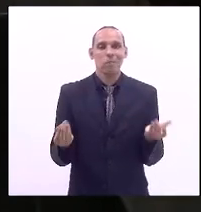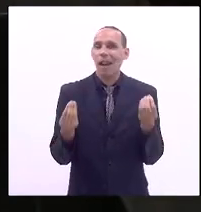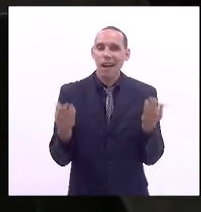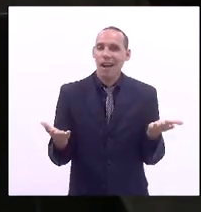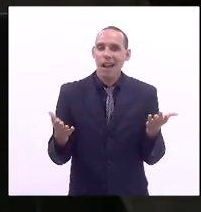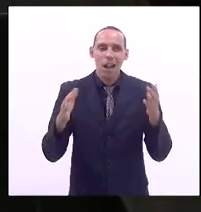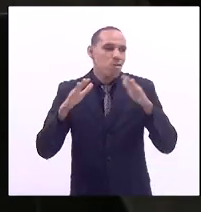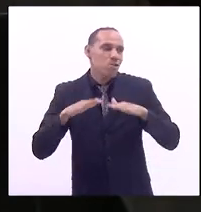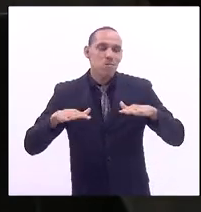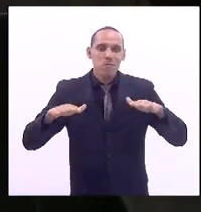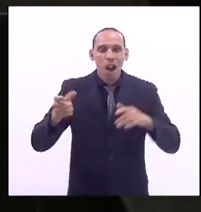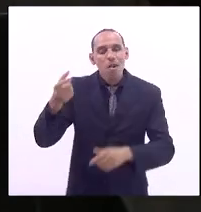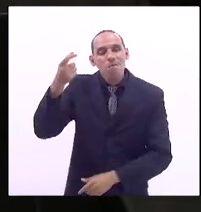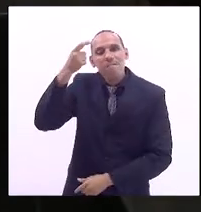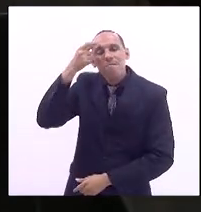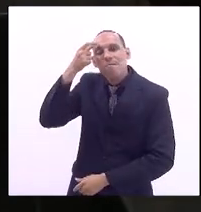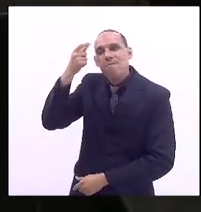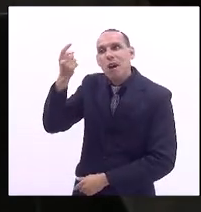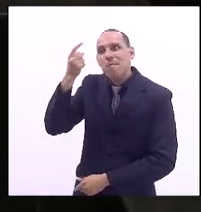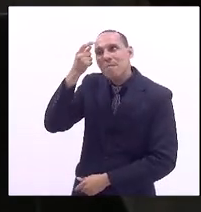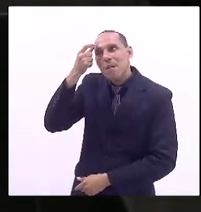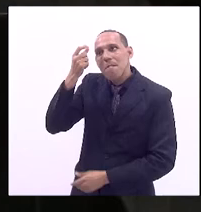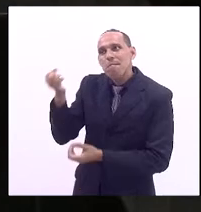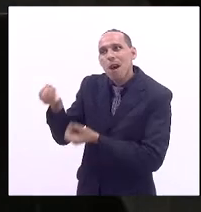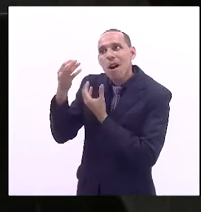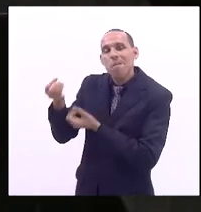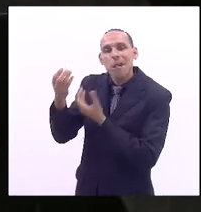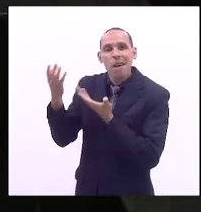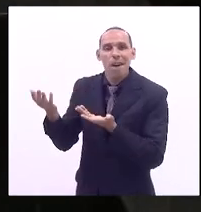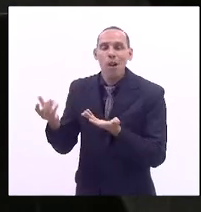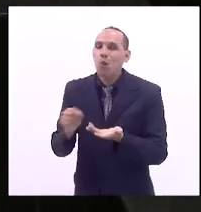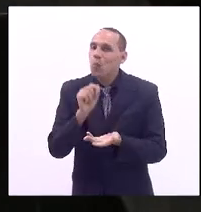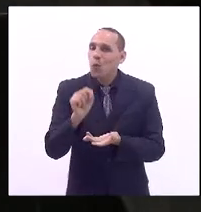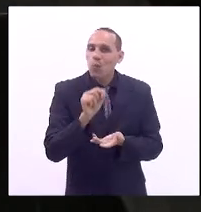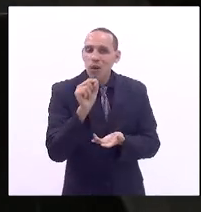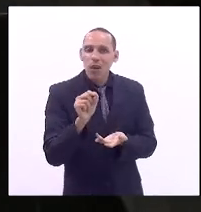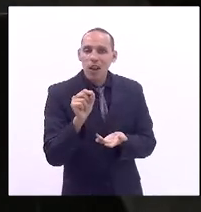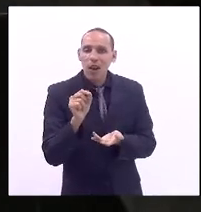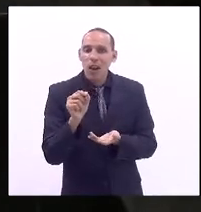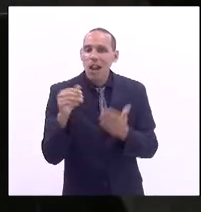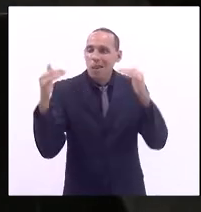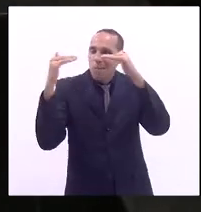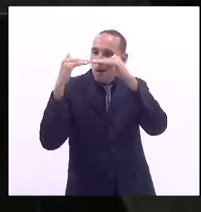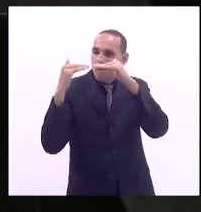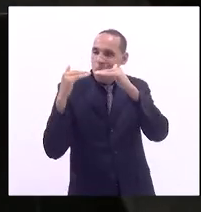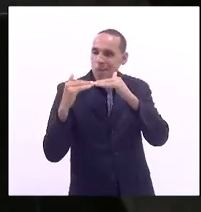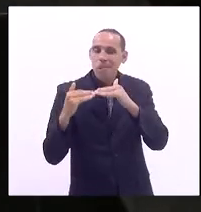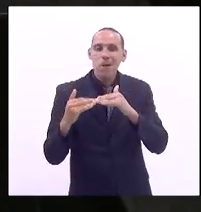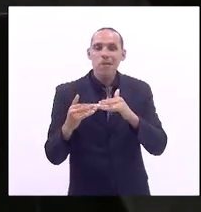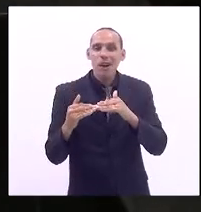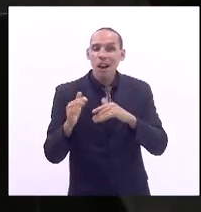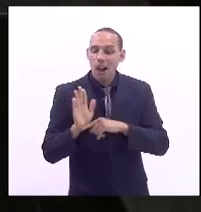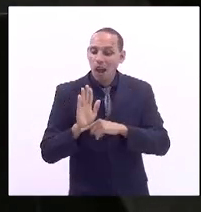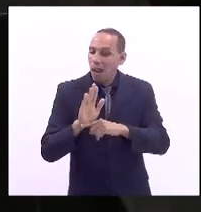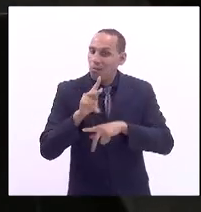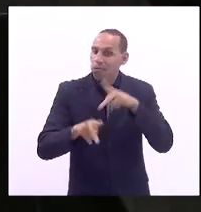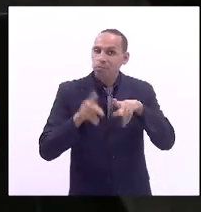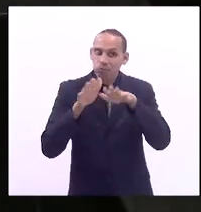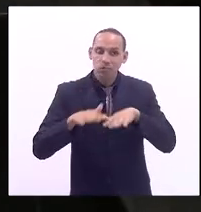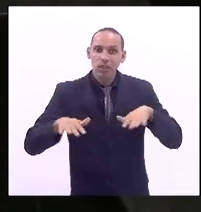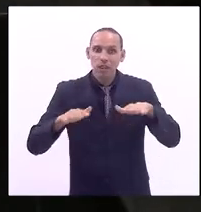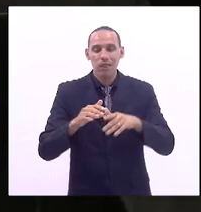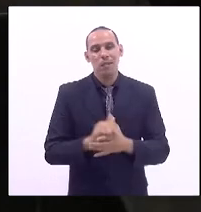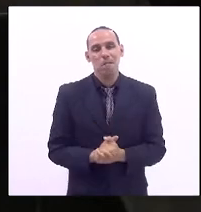todos possam se concientizar e chegar a um denominador comum a favor da população como um